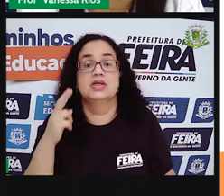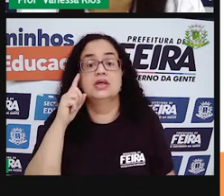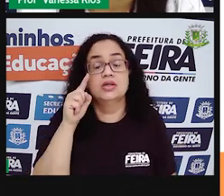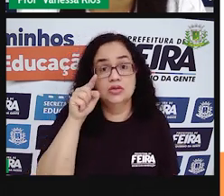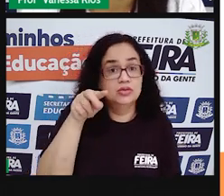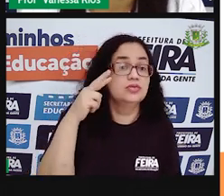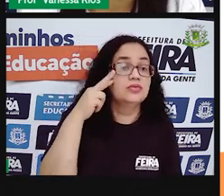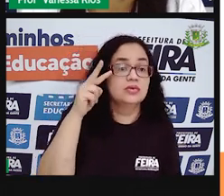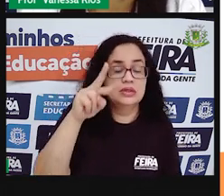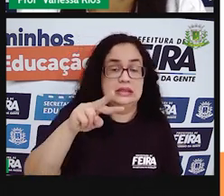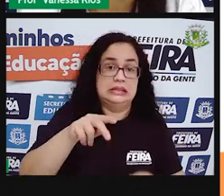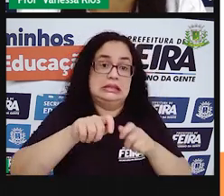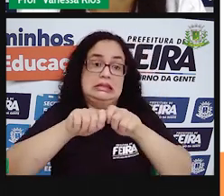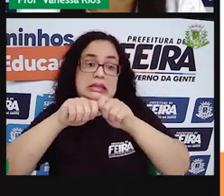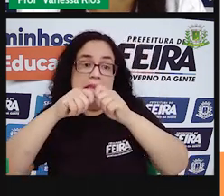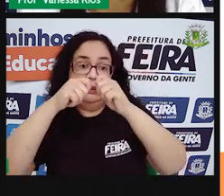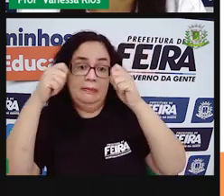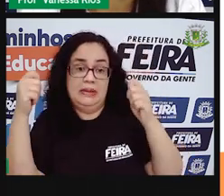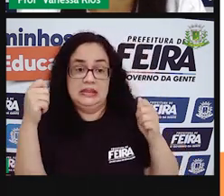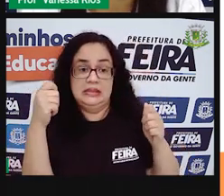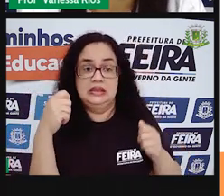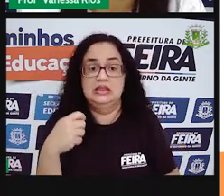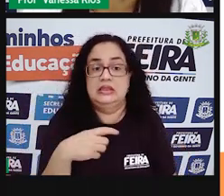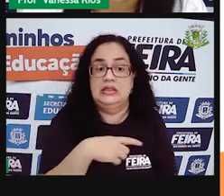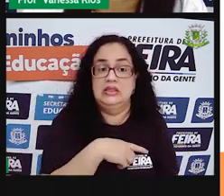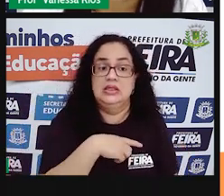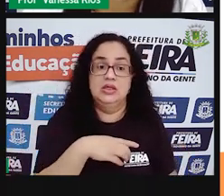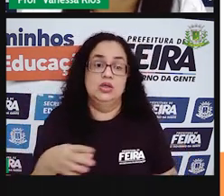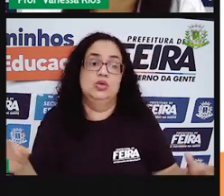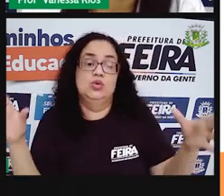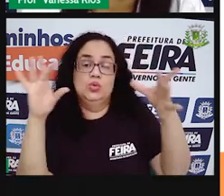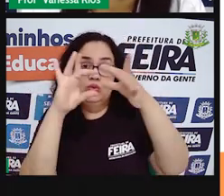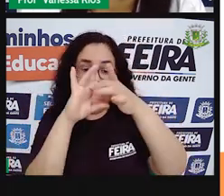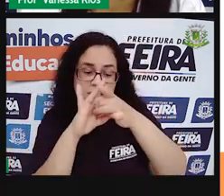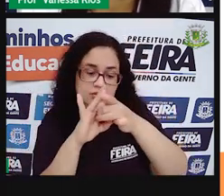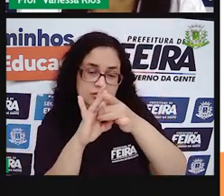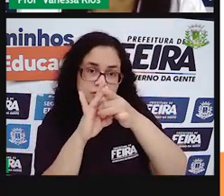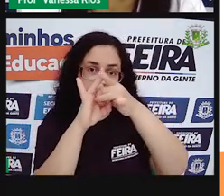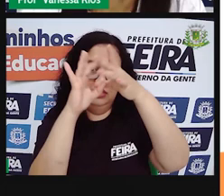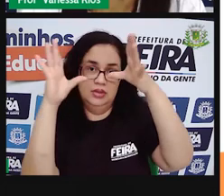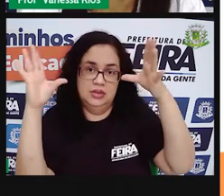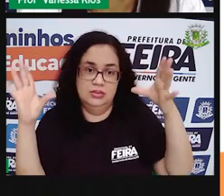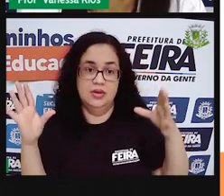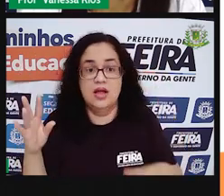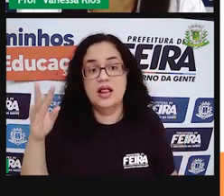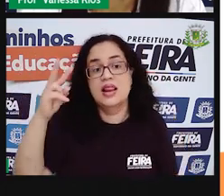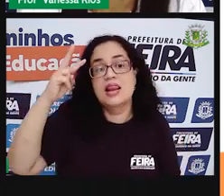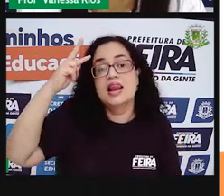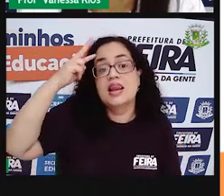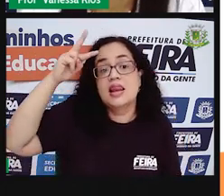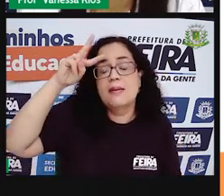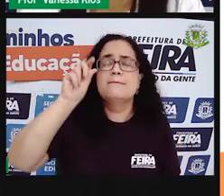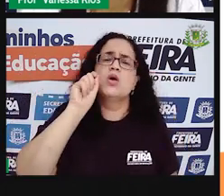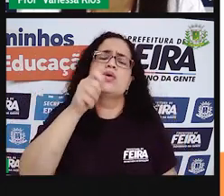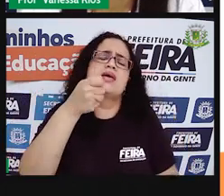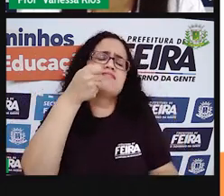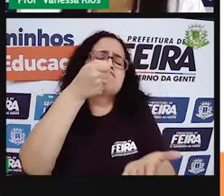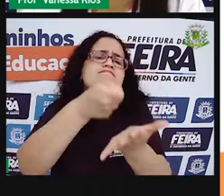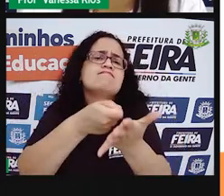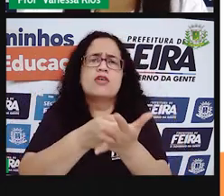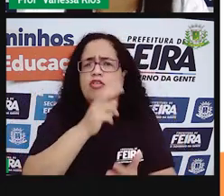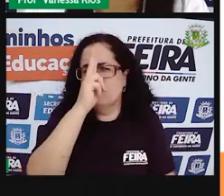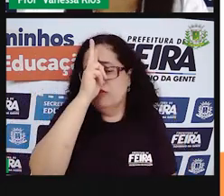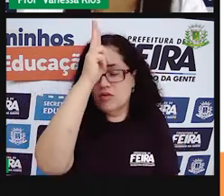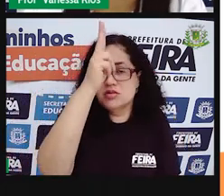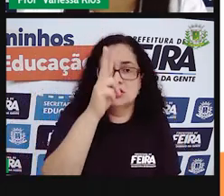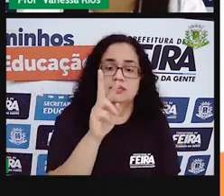ó, quebrada, destruída, né? Um dos elos da corrente. Para a gente lembrar um pouquinho sobre o que é resistência,